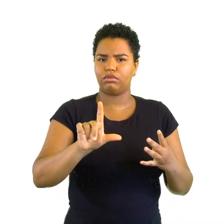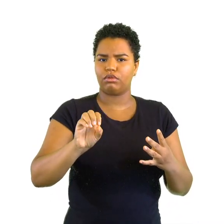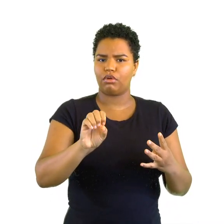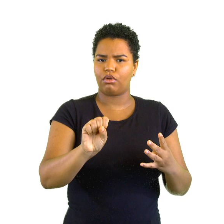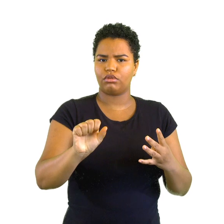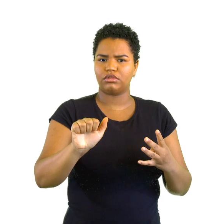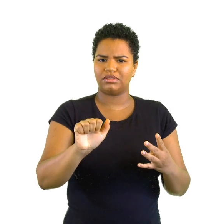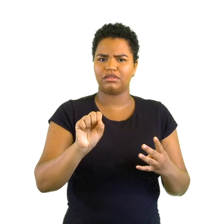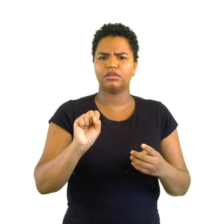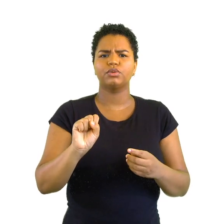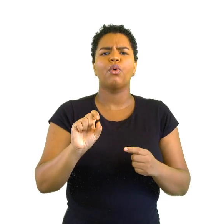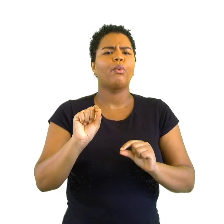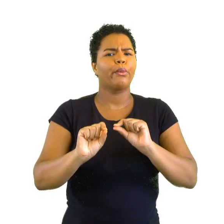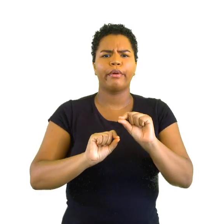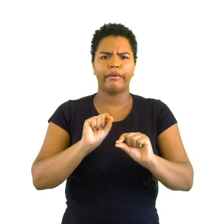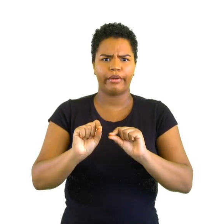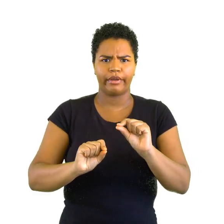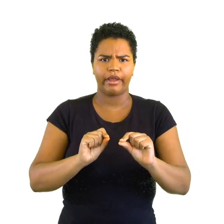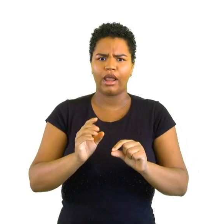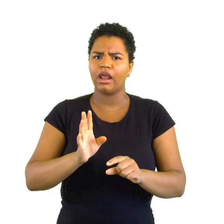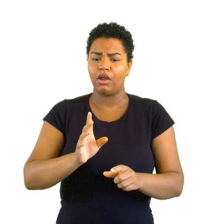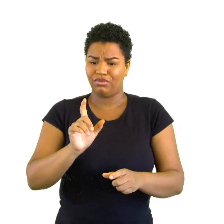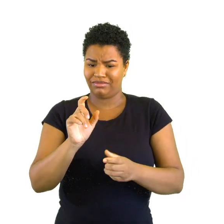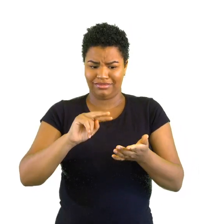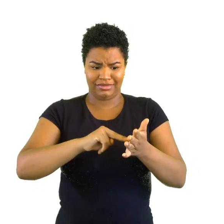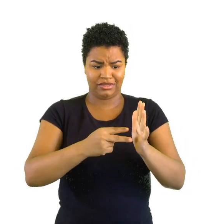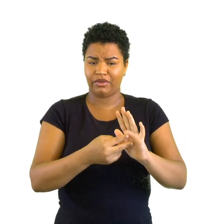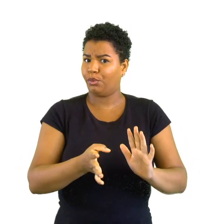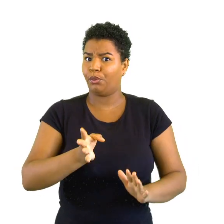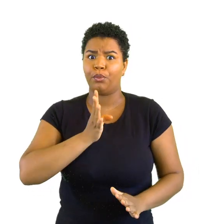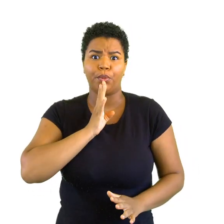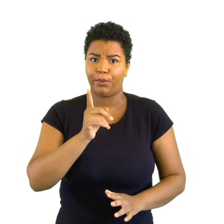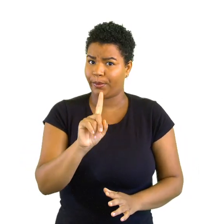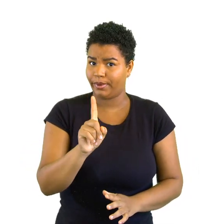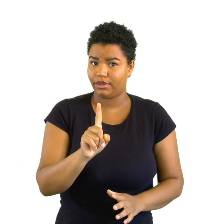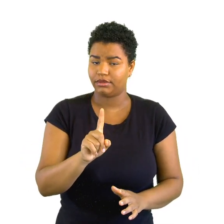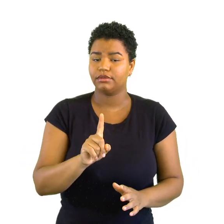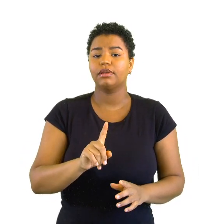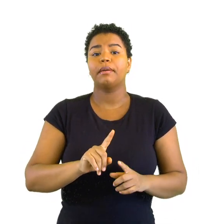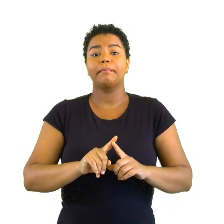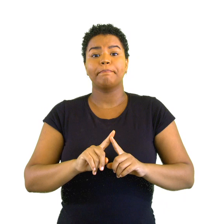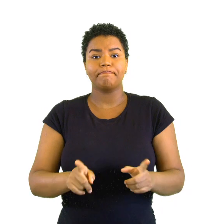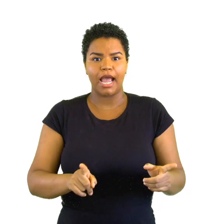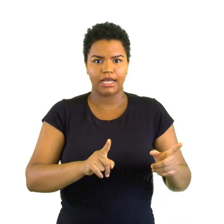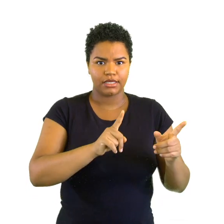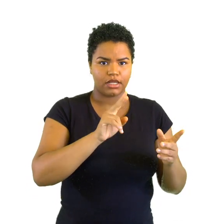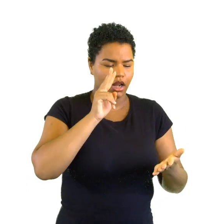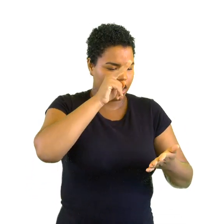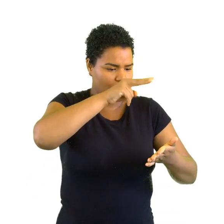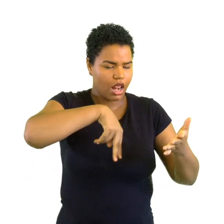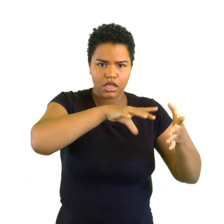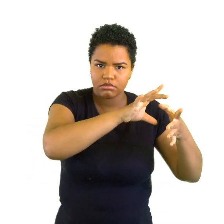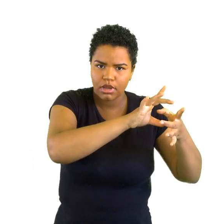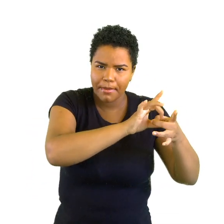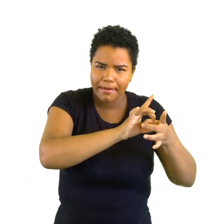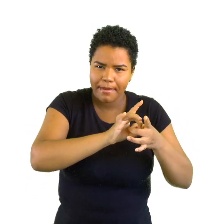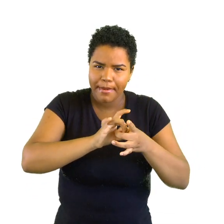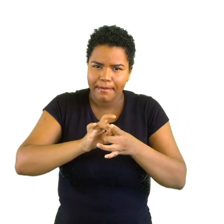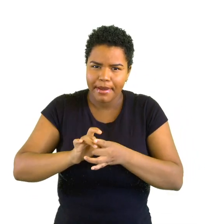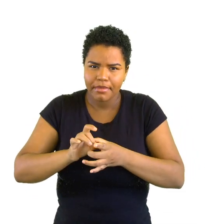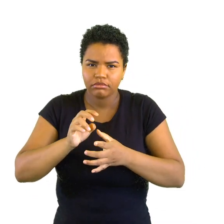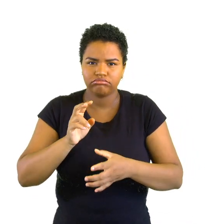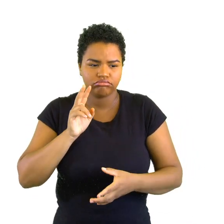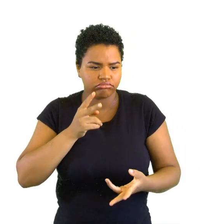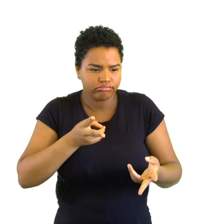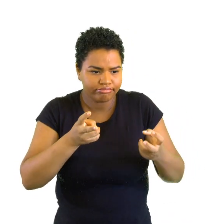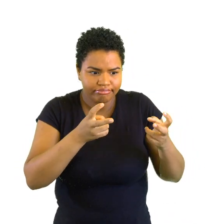cujo significado nós desconhecemos. Porém, a partir da leitura do contexto, eu observando o contexto geral